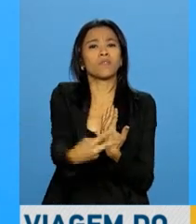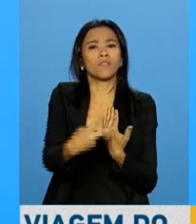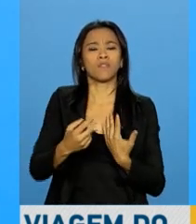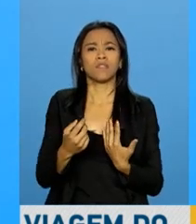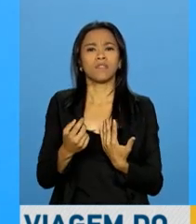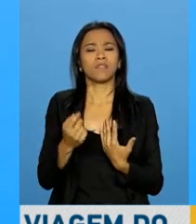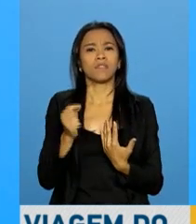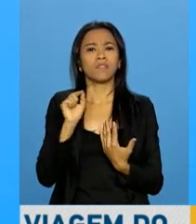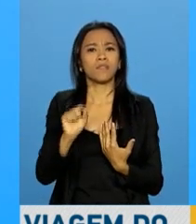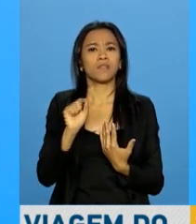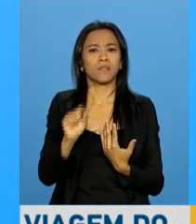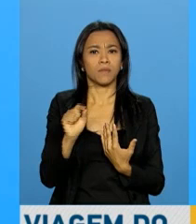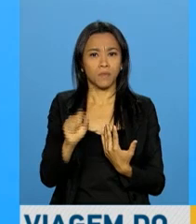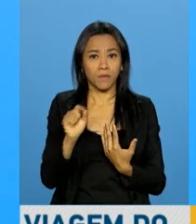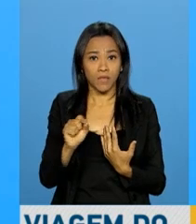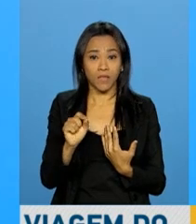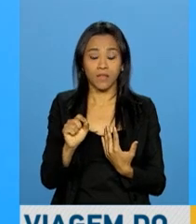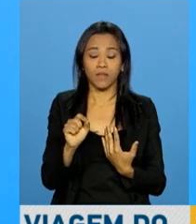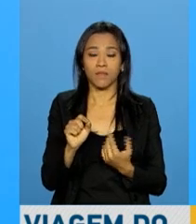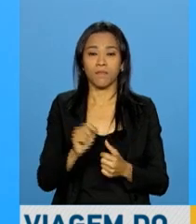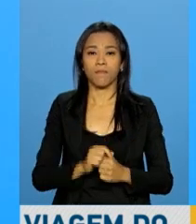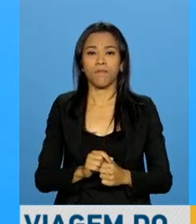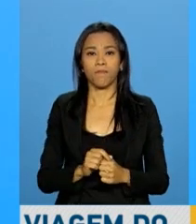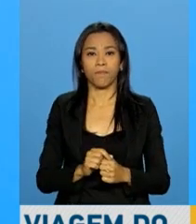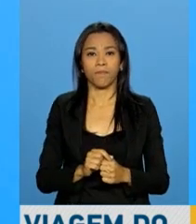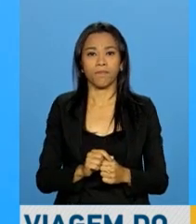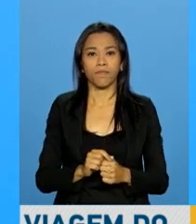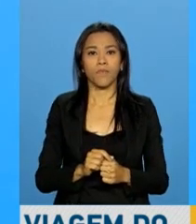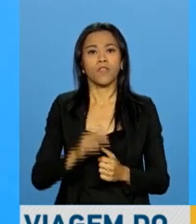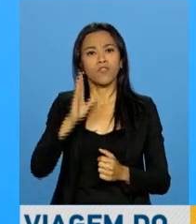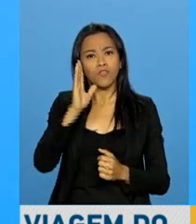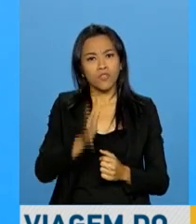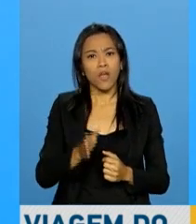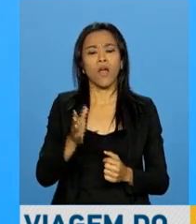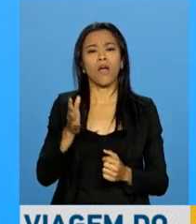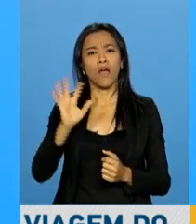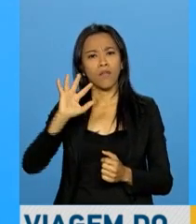uma realidade demográfica já superada.